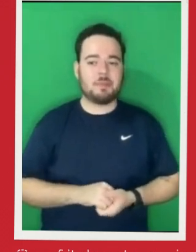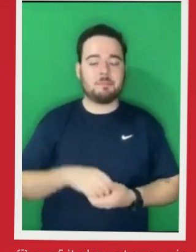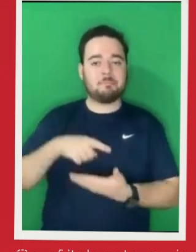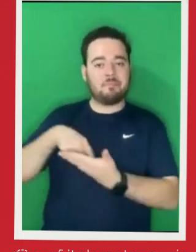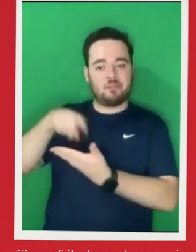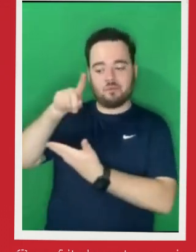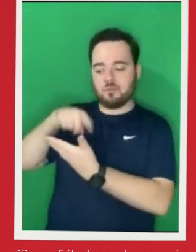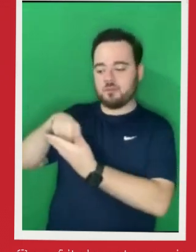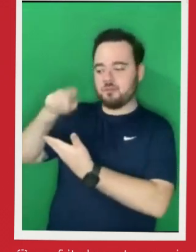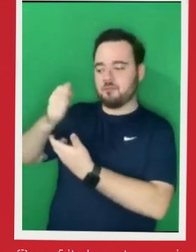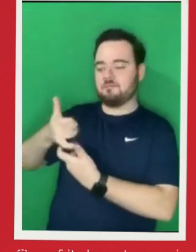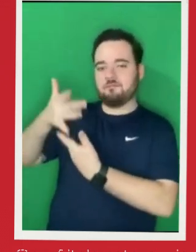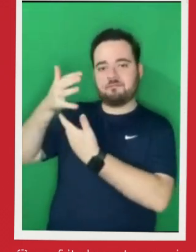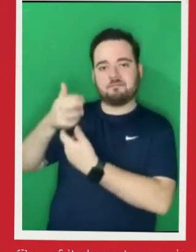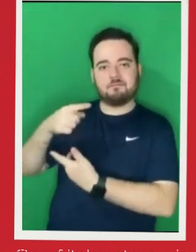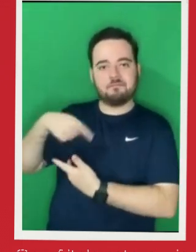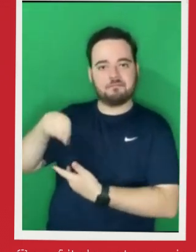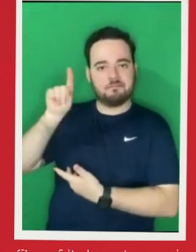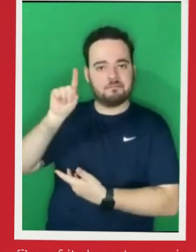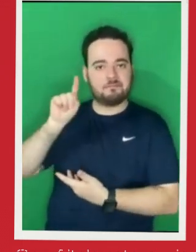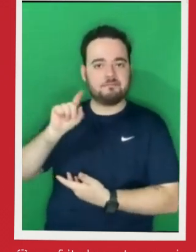Vou continuar